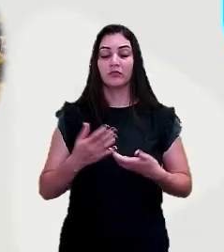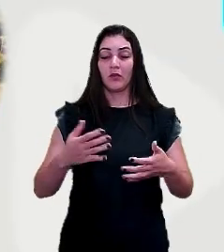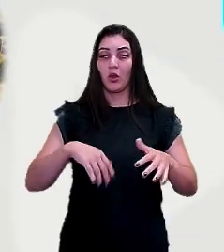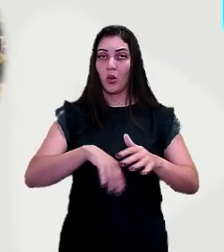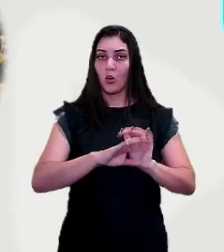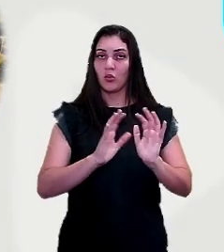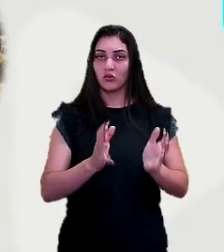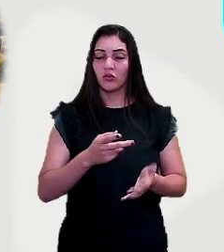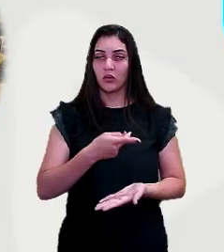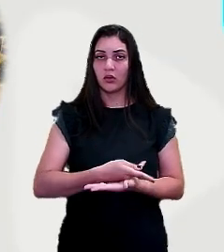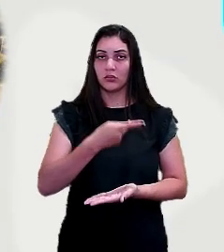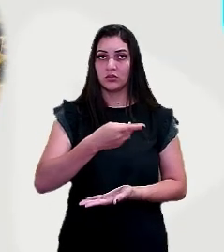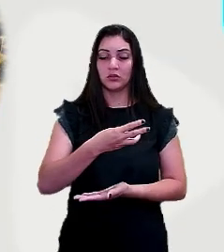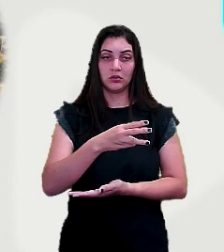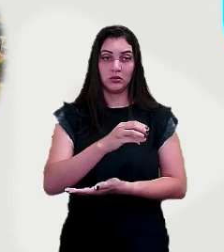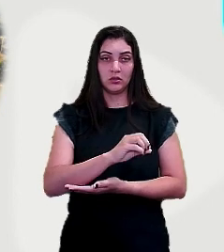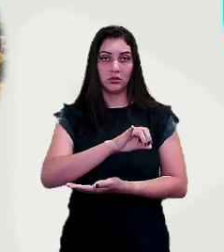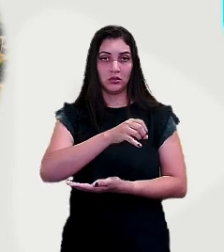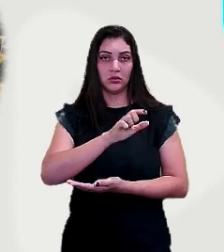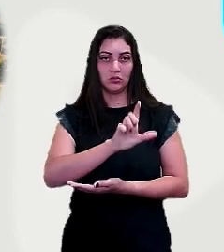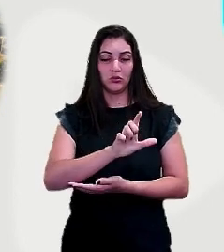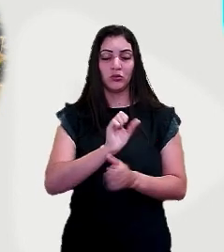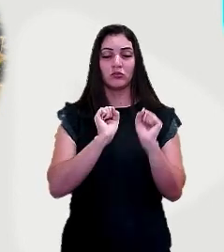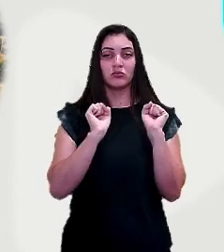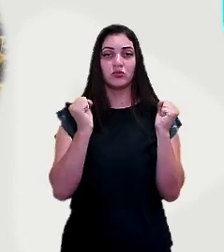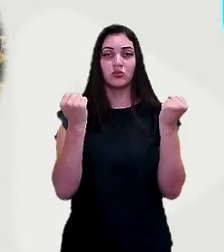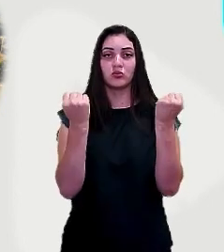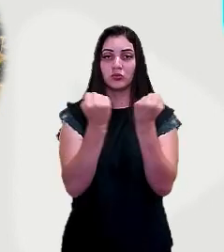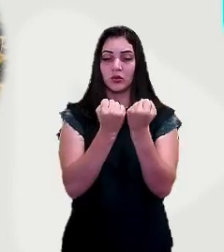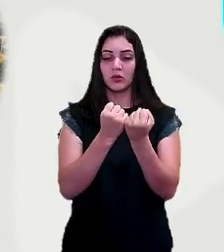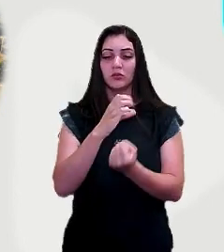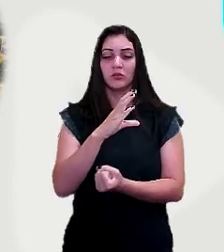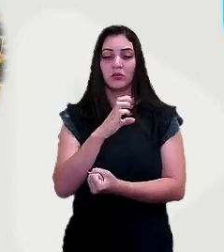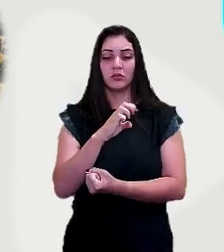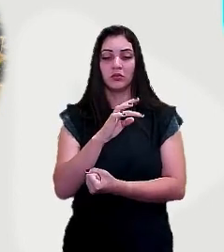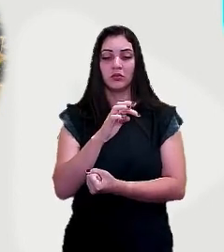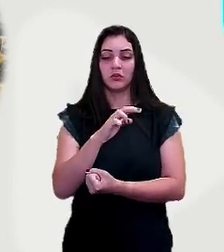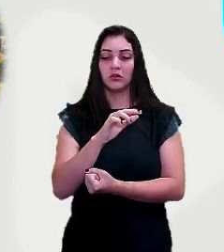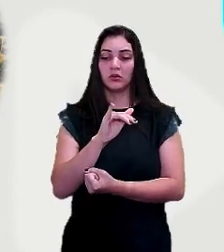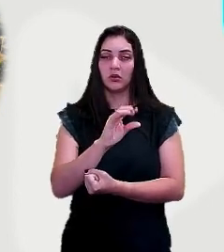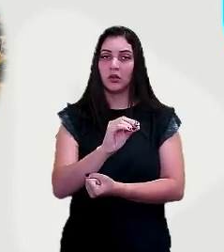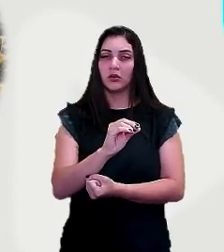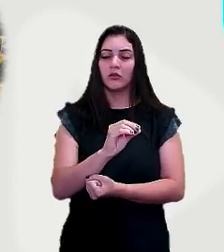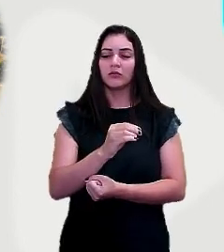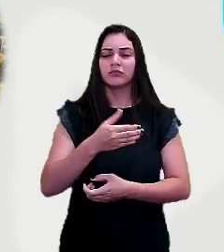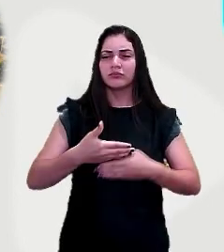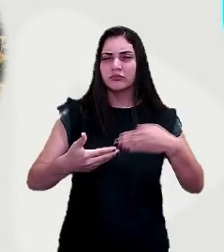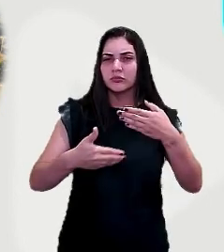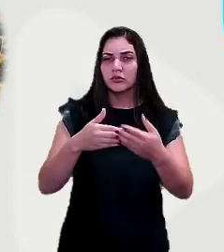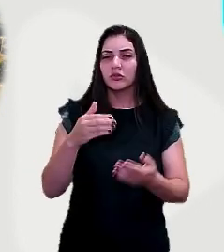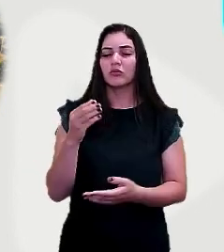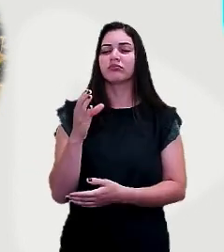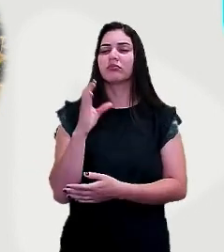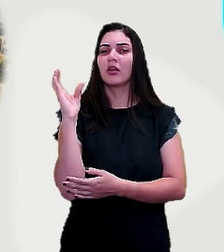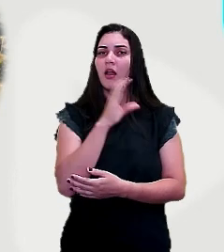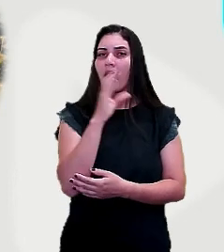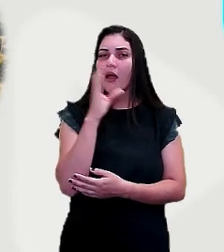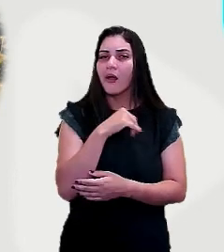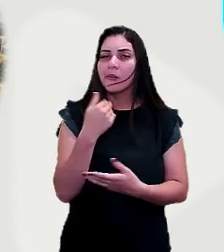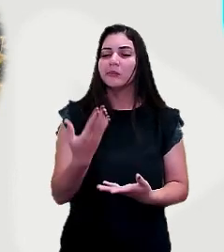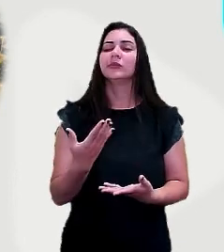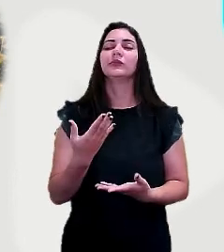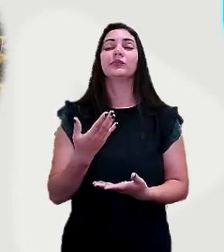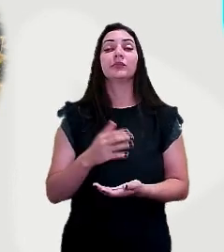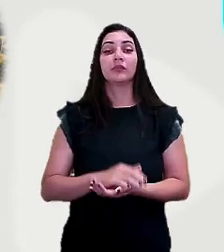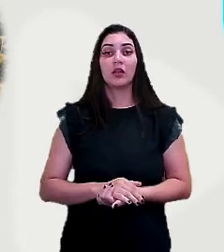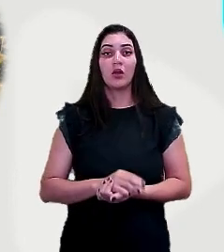O jogo ocorreu em 30 de julho, no Estádio Centenário, que foi construído às pressas para o Mundial. O Uruguai abriu o